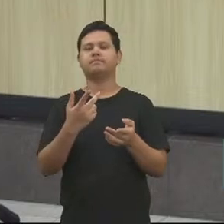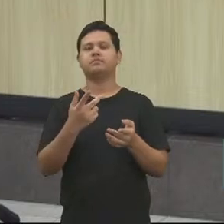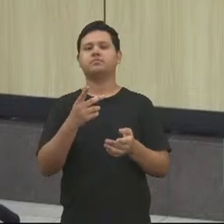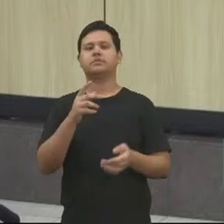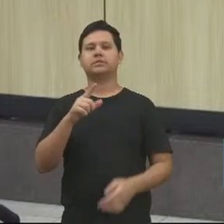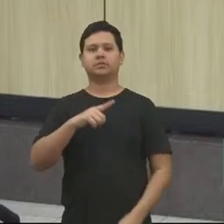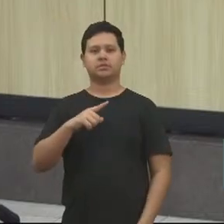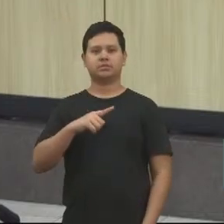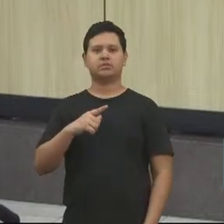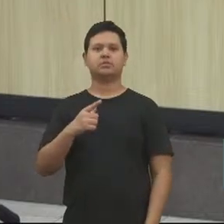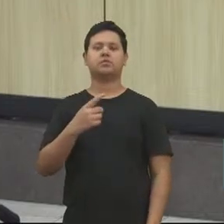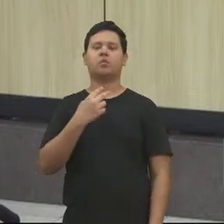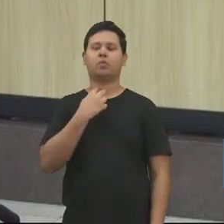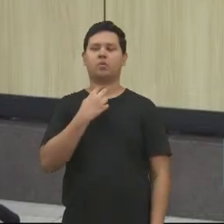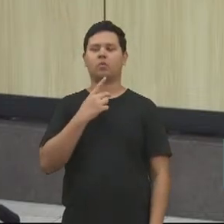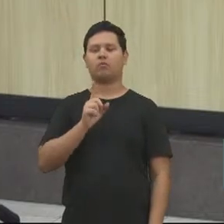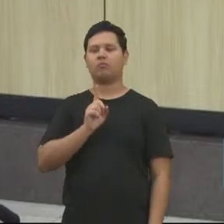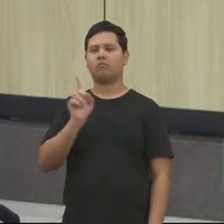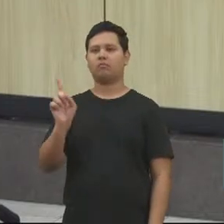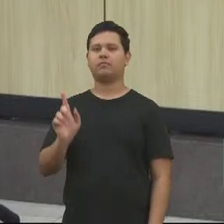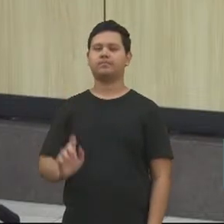anteriormente.